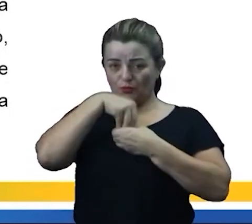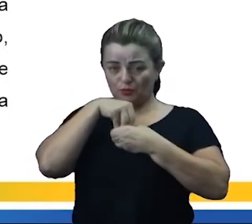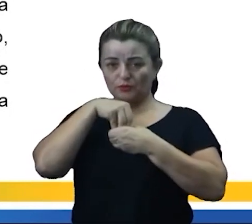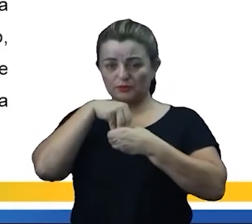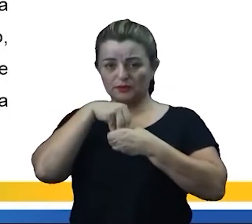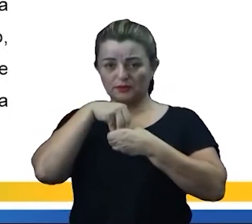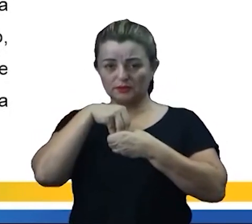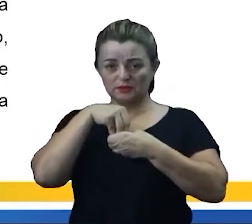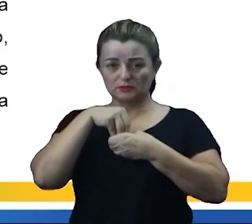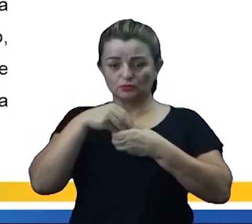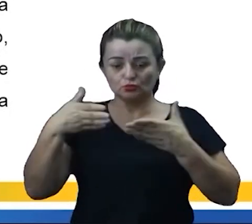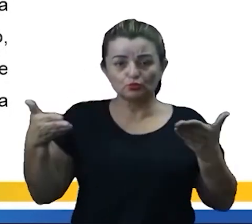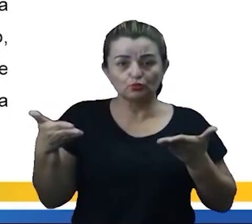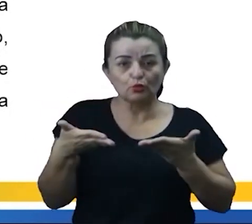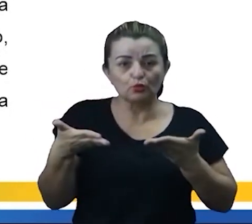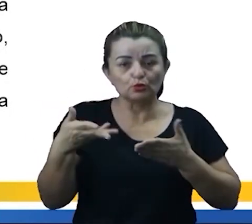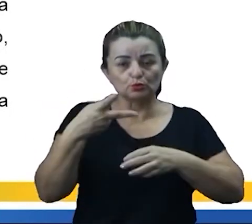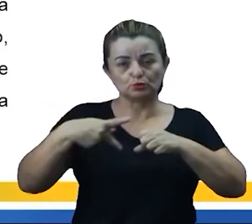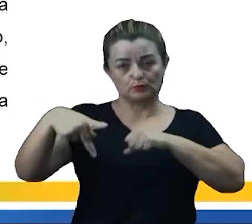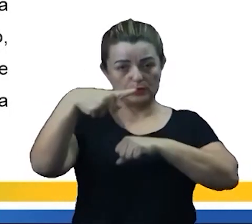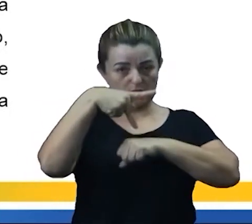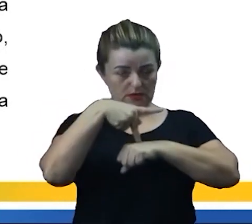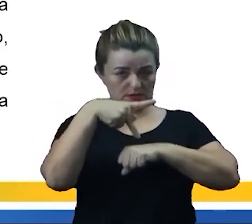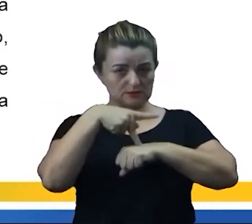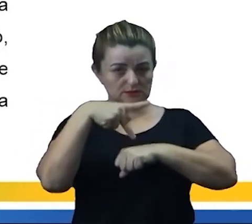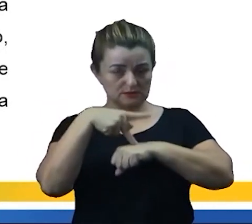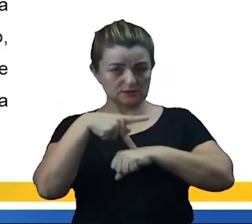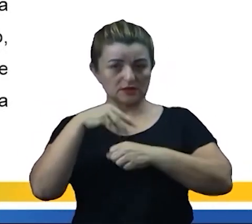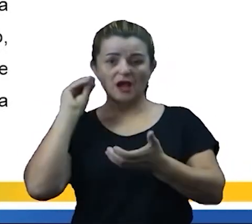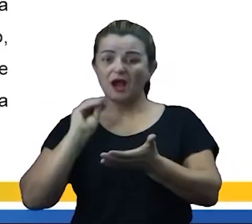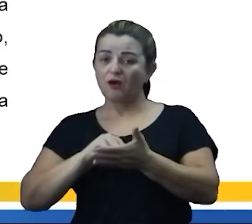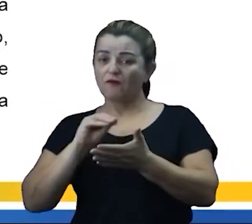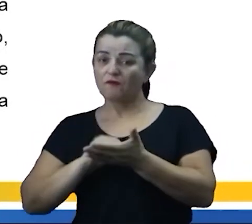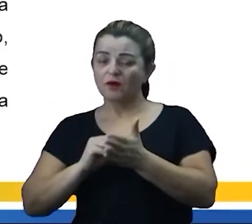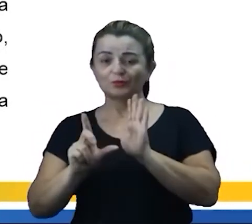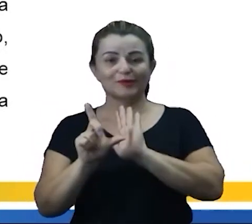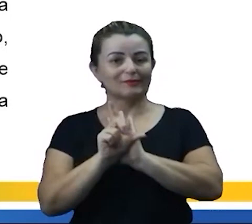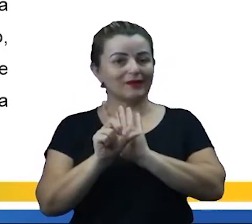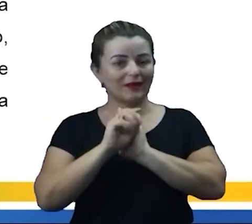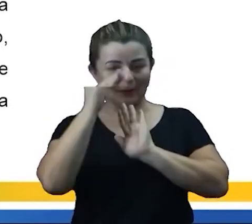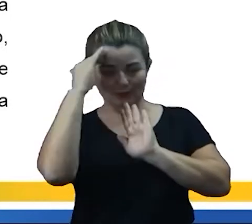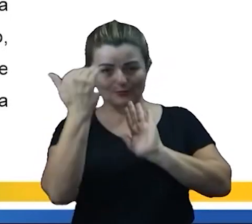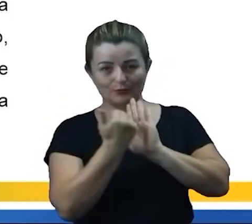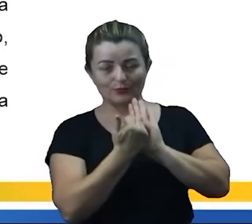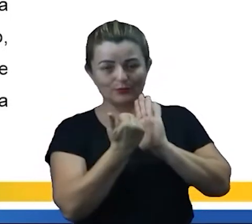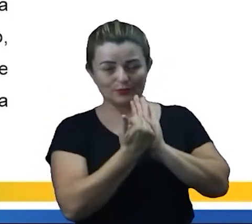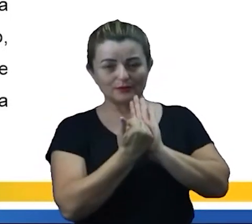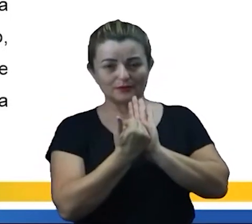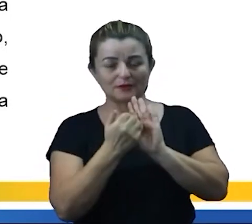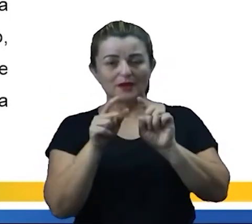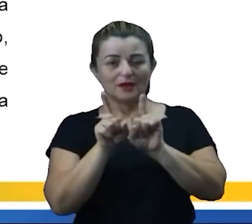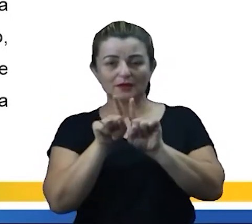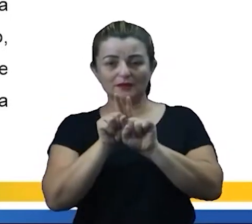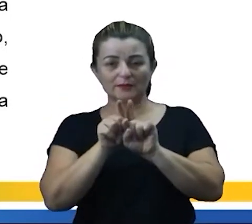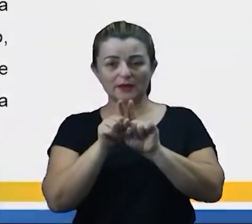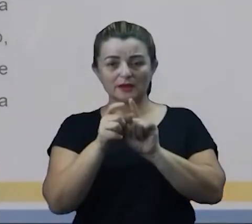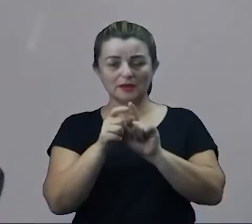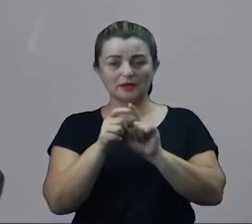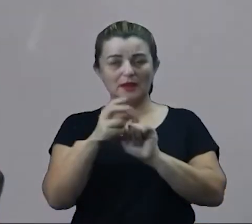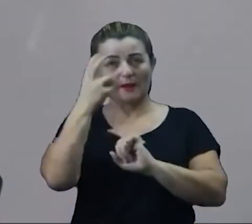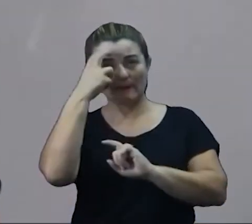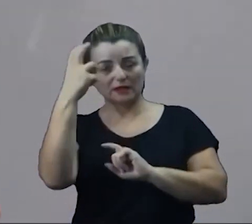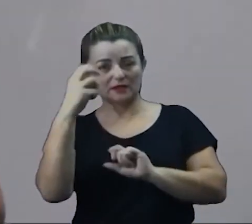ligado à realidade do país, seja pela insuficiência das leis, seja pela lenta mudança de mentalidade